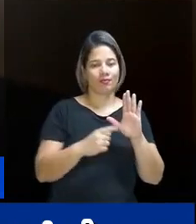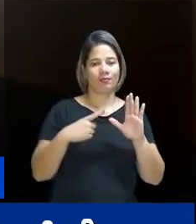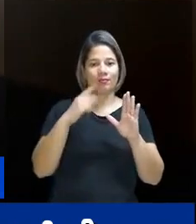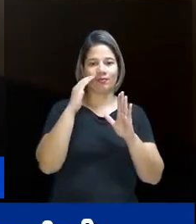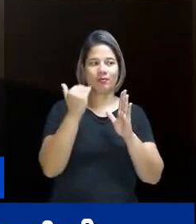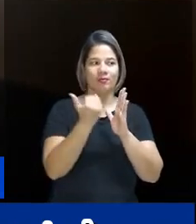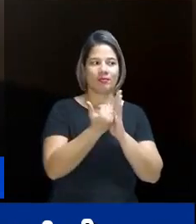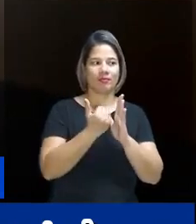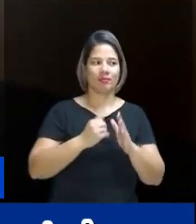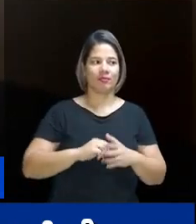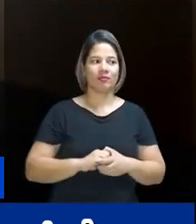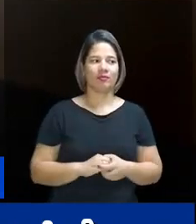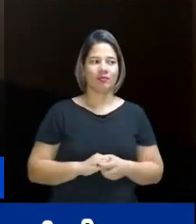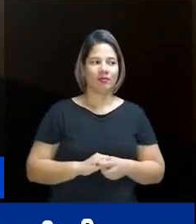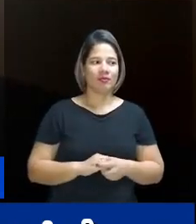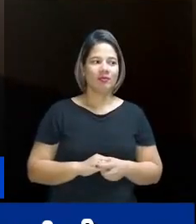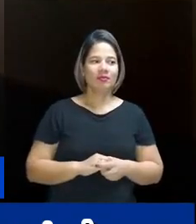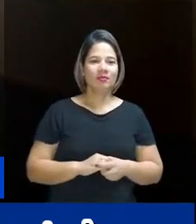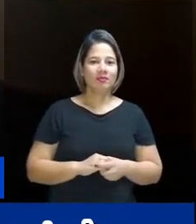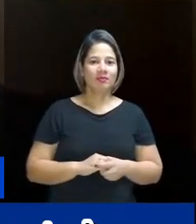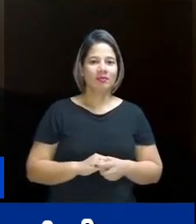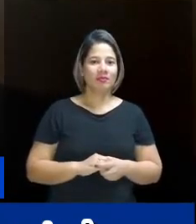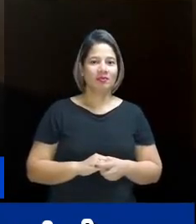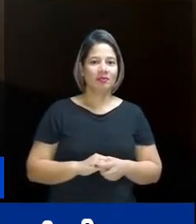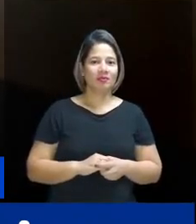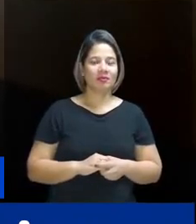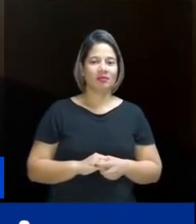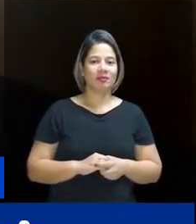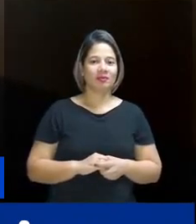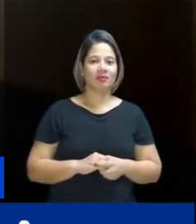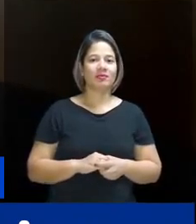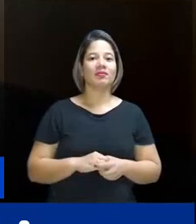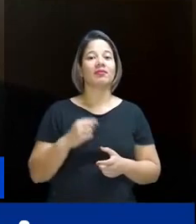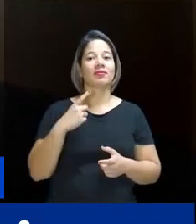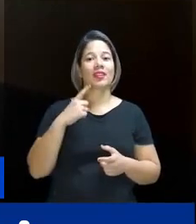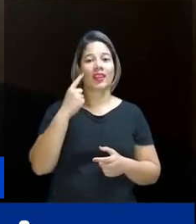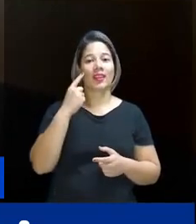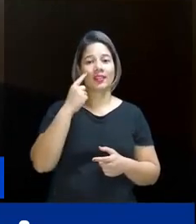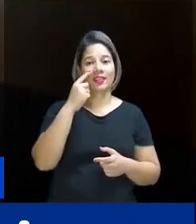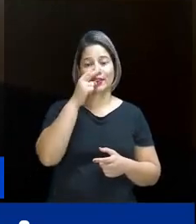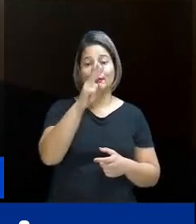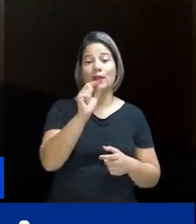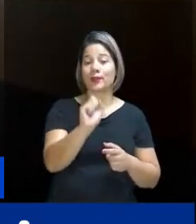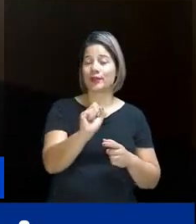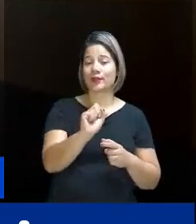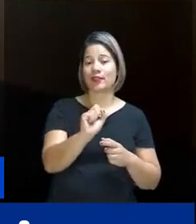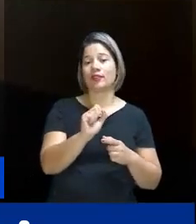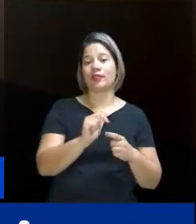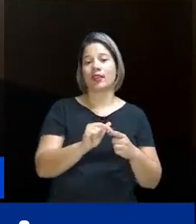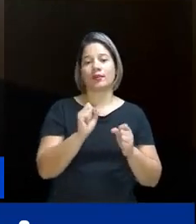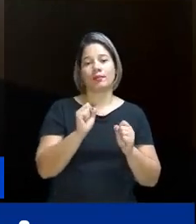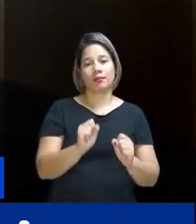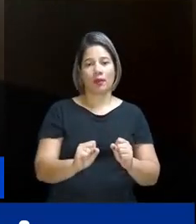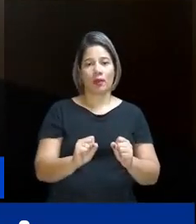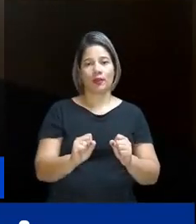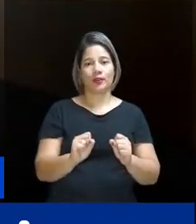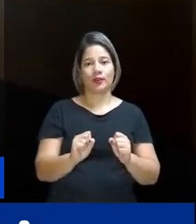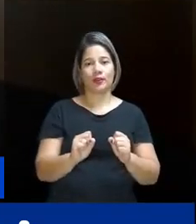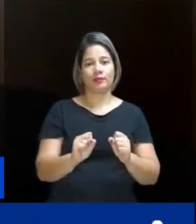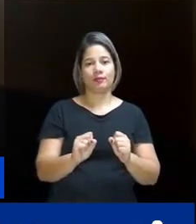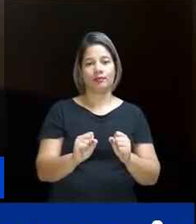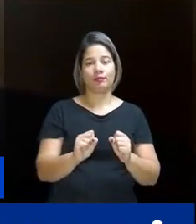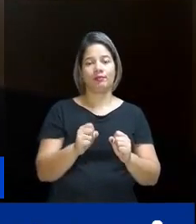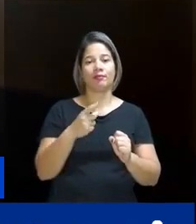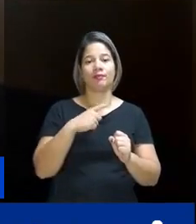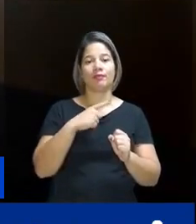feito evidencia a presença de falha com gravidade elevada, a qual, por si só, afasta a aplicação dos postulados